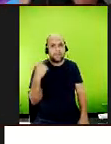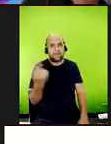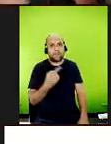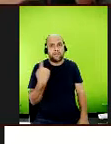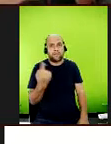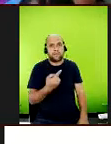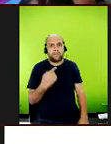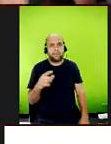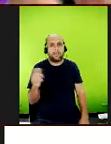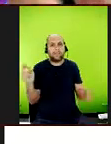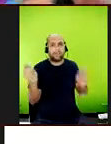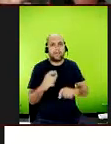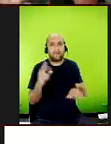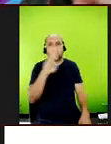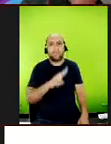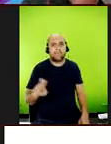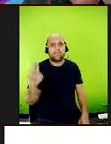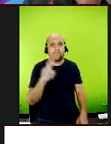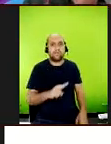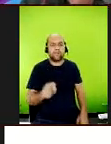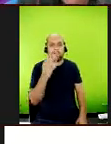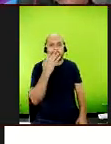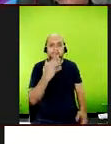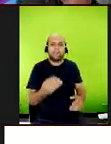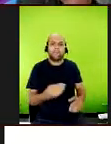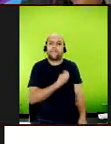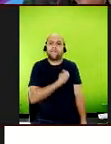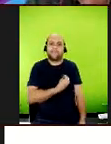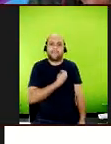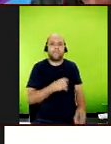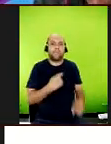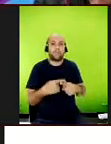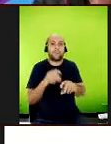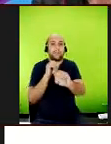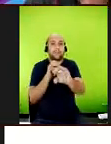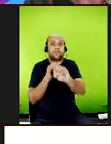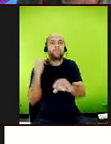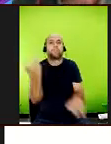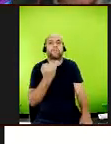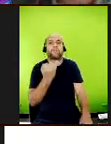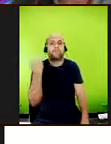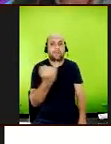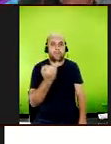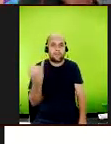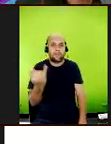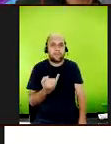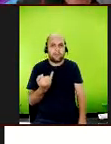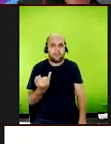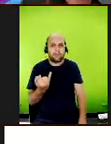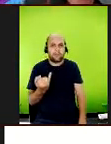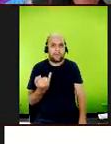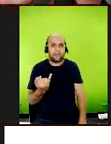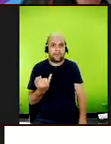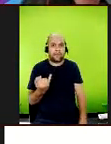usando repertório de vida que a gente vai conquistar e fala que educação Muito importante se expor a informação